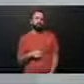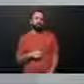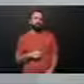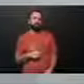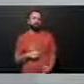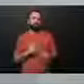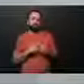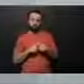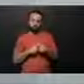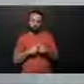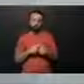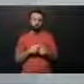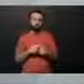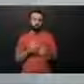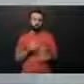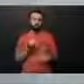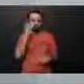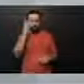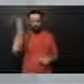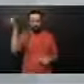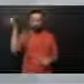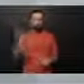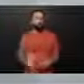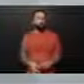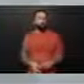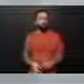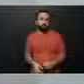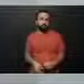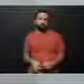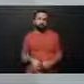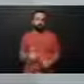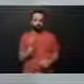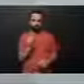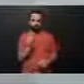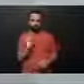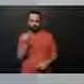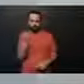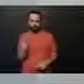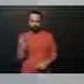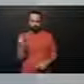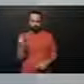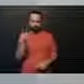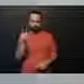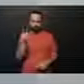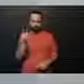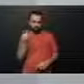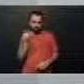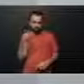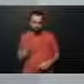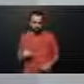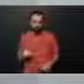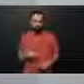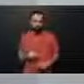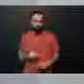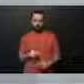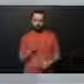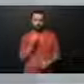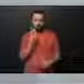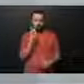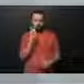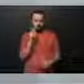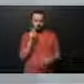facilitar a minha vida. Olha lá. 1, 2, 3, 4, 5. 5